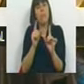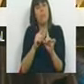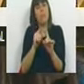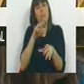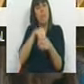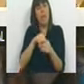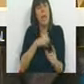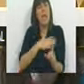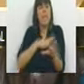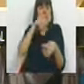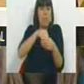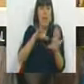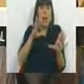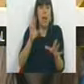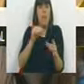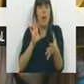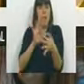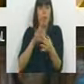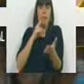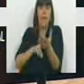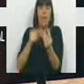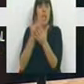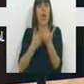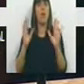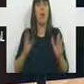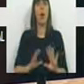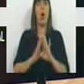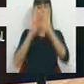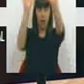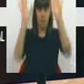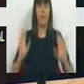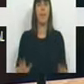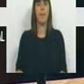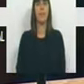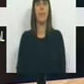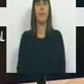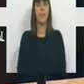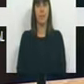essencialmente interno à empresa e, como tal, mais próxima à sua realidade económica. Ora bem.